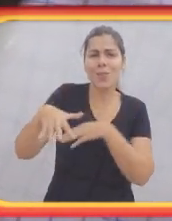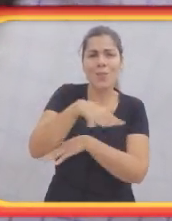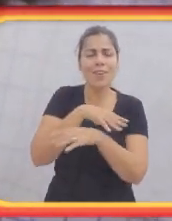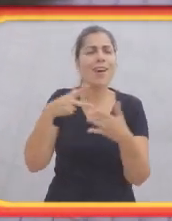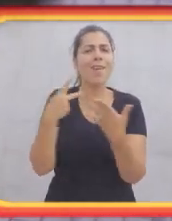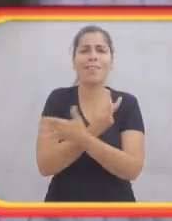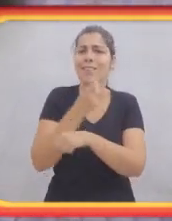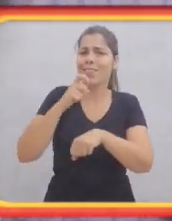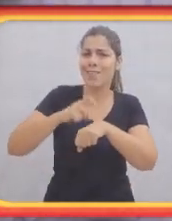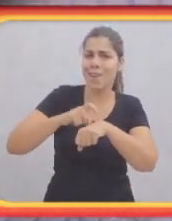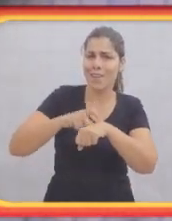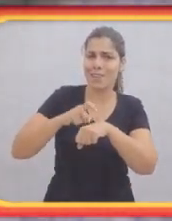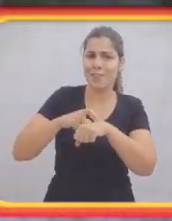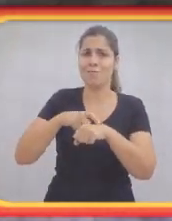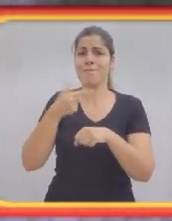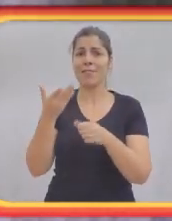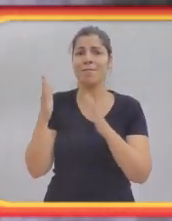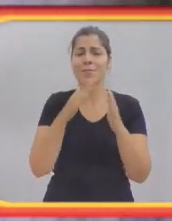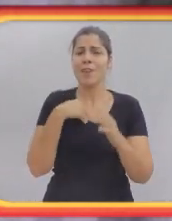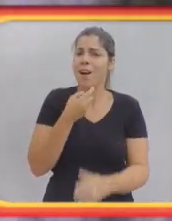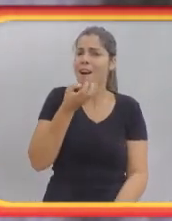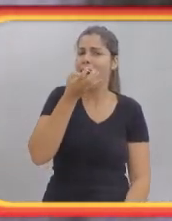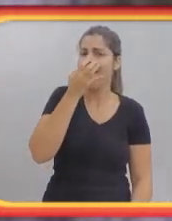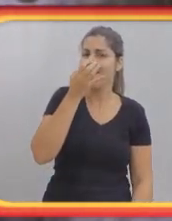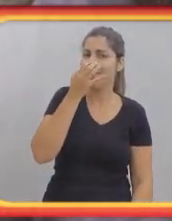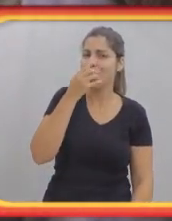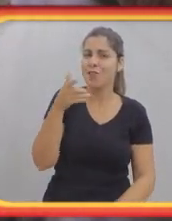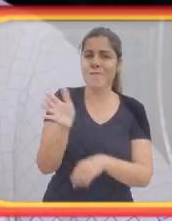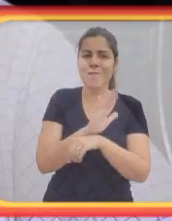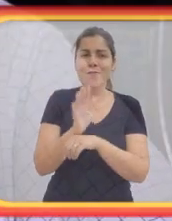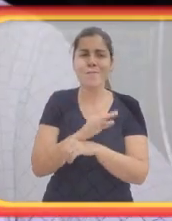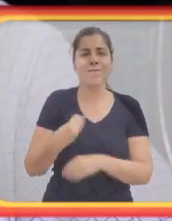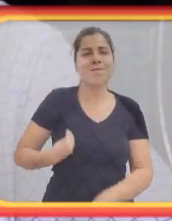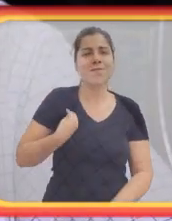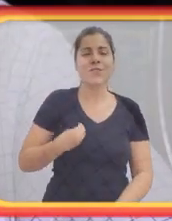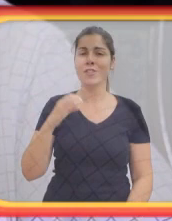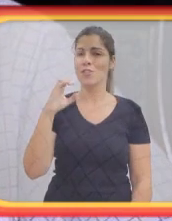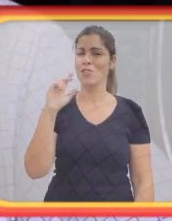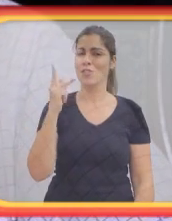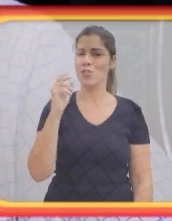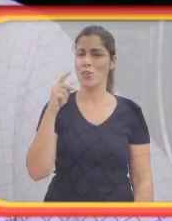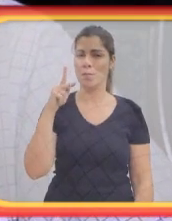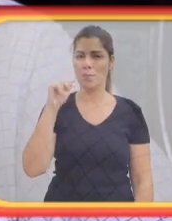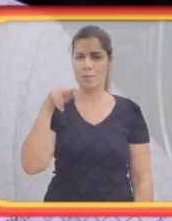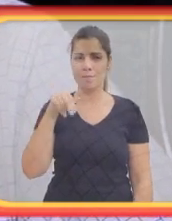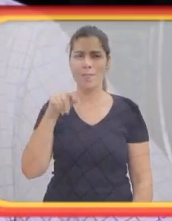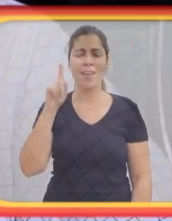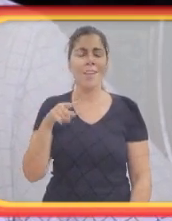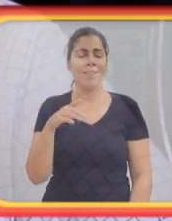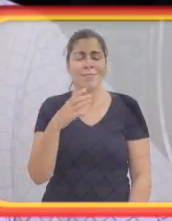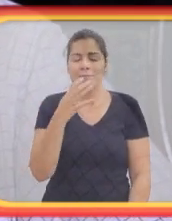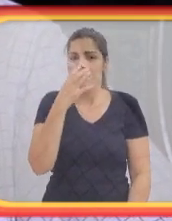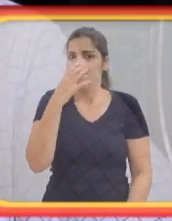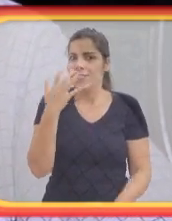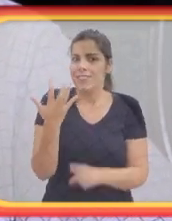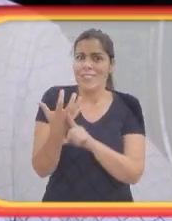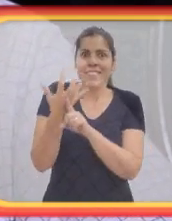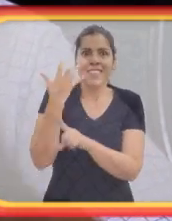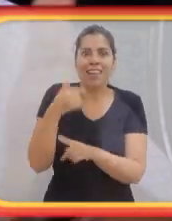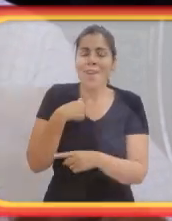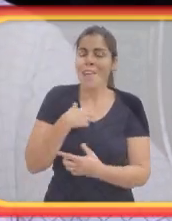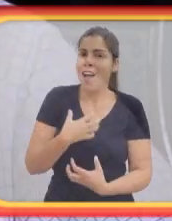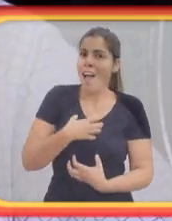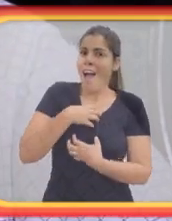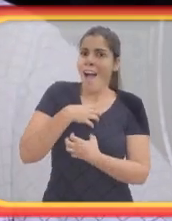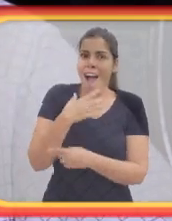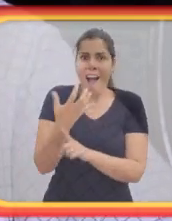foi aqui mesmo no subúrbio, dentro do choro. Eu tinha na mão um cavaquinho e nasceu um músico nato e cheguei,